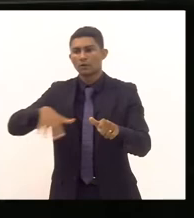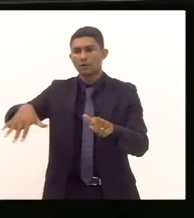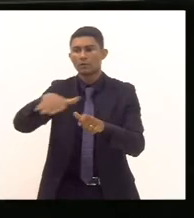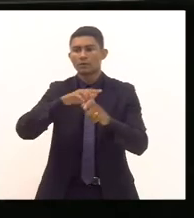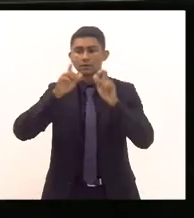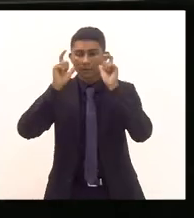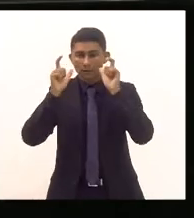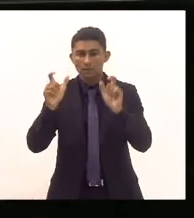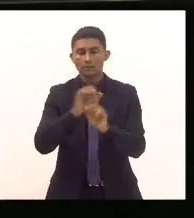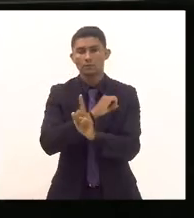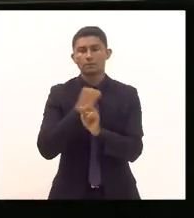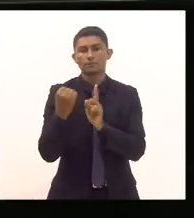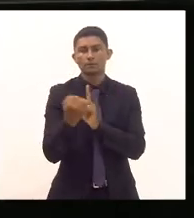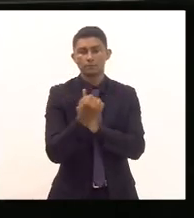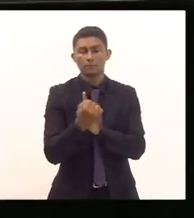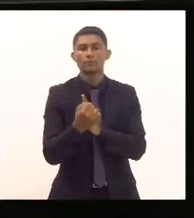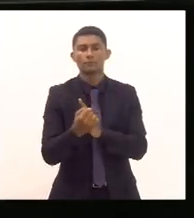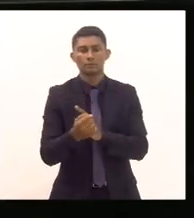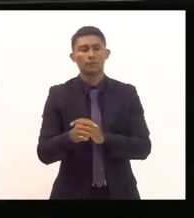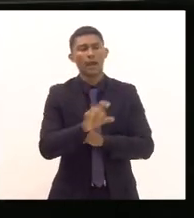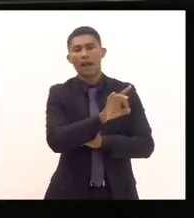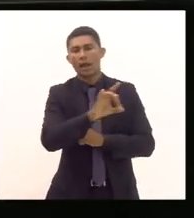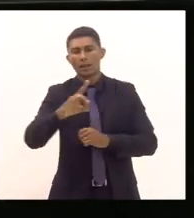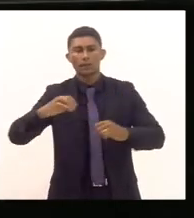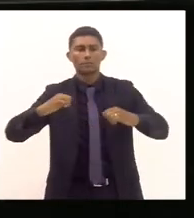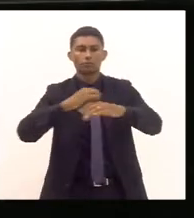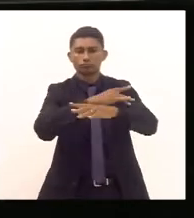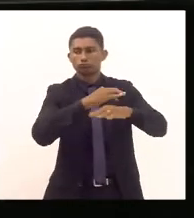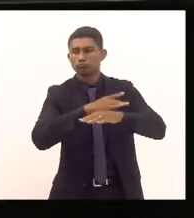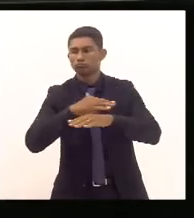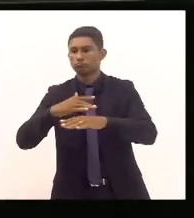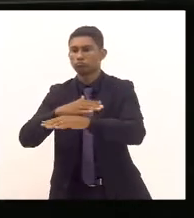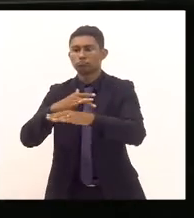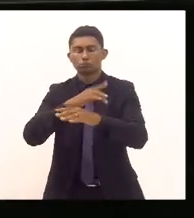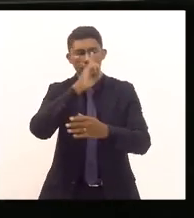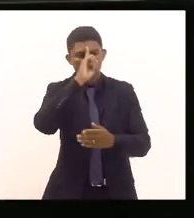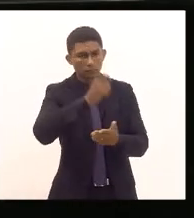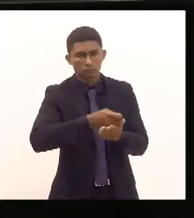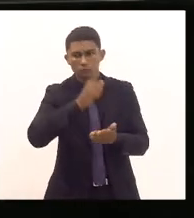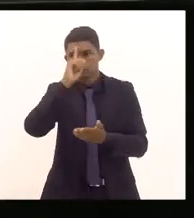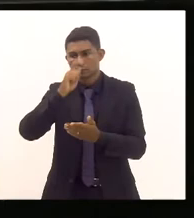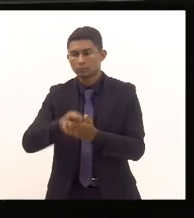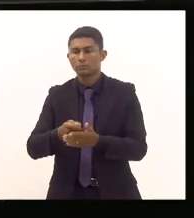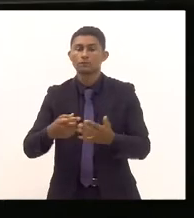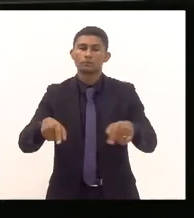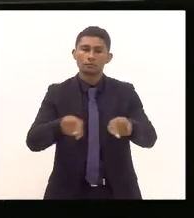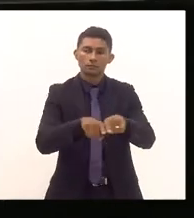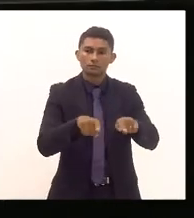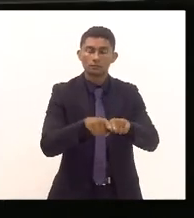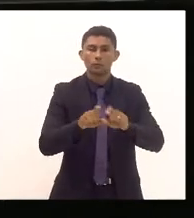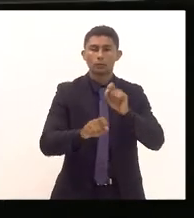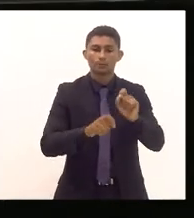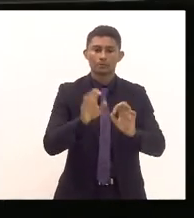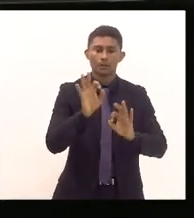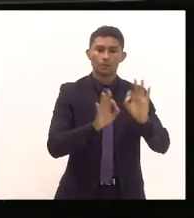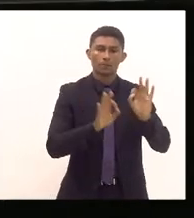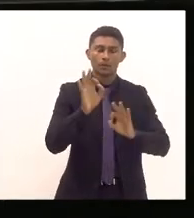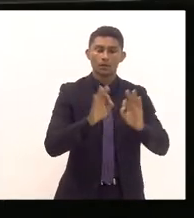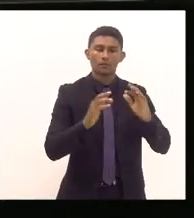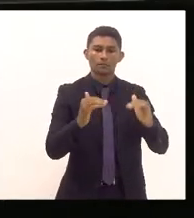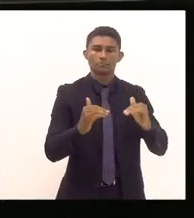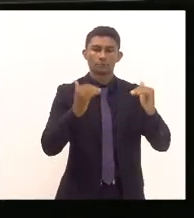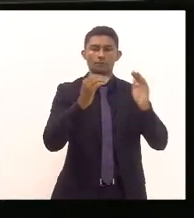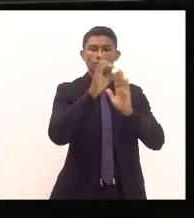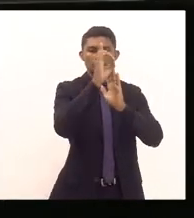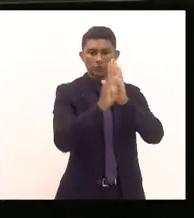interesse social preferido de por cada município em sua extensão territorial e de acordo com o respectivo plano diretor de